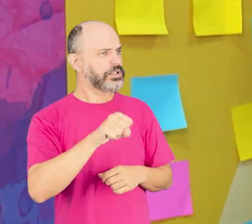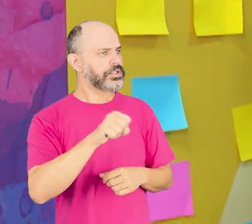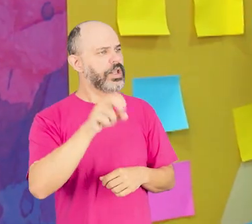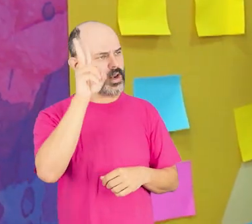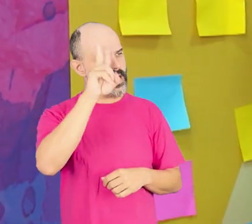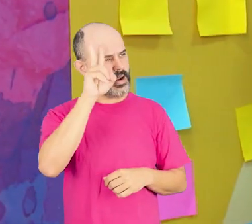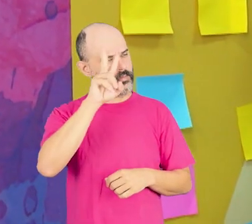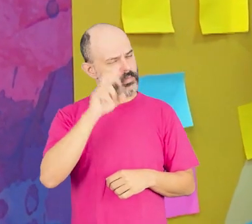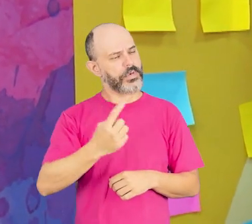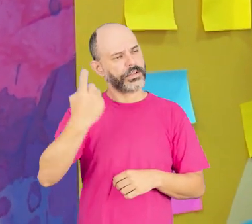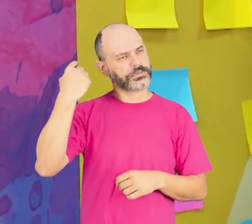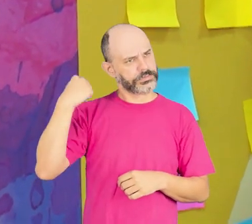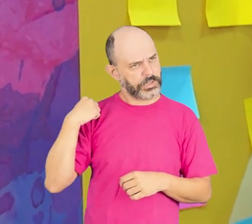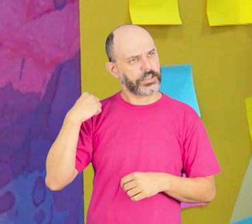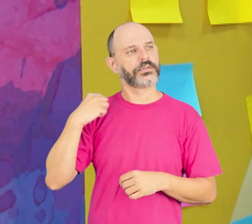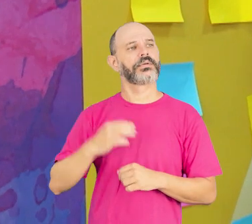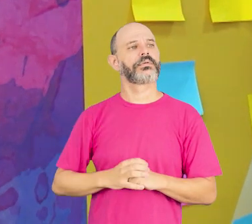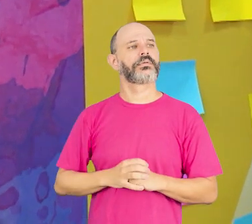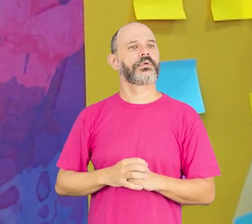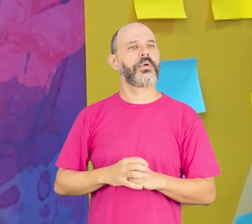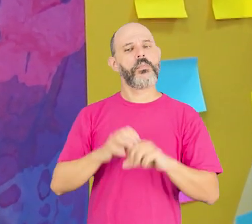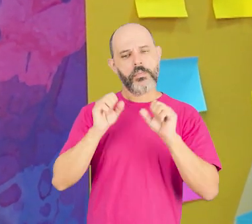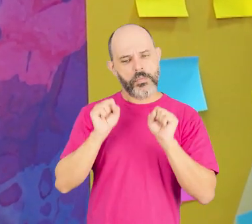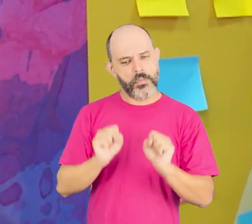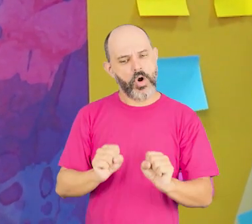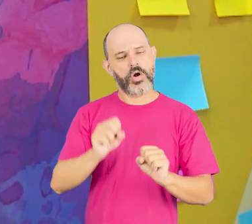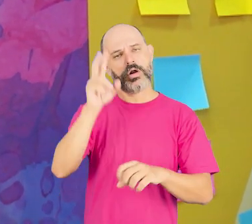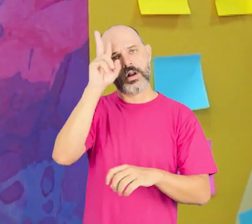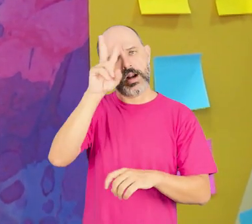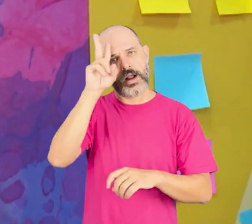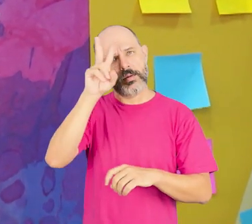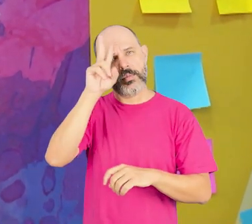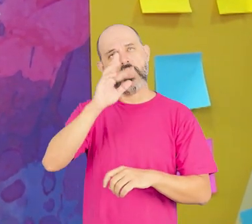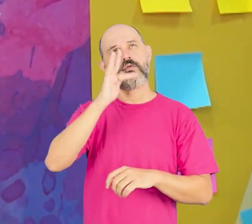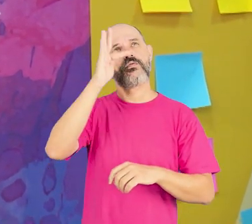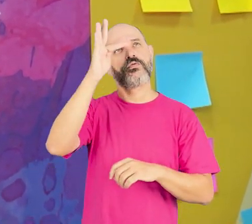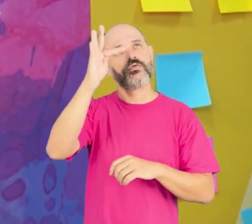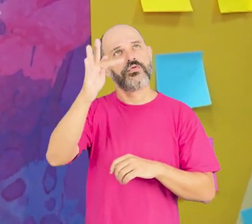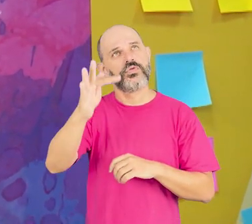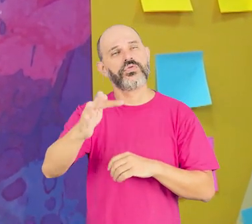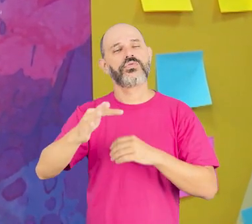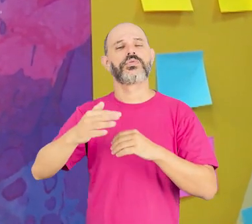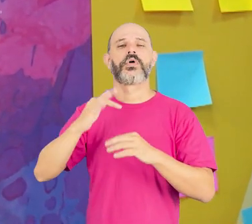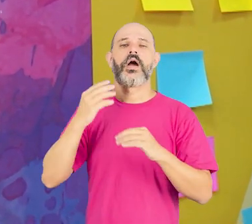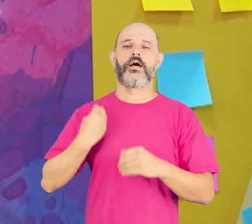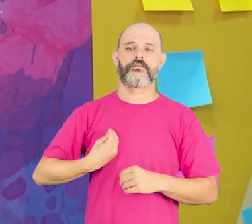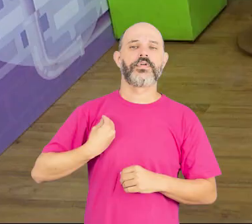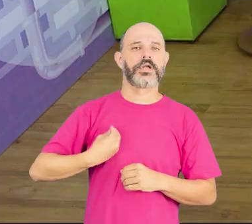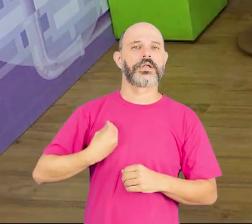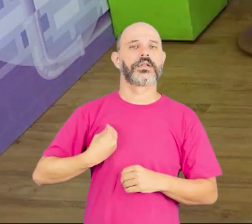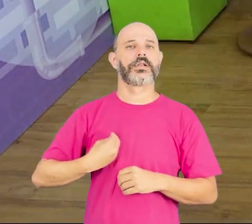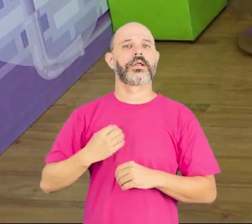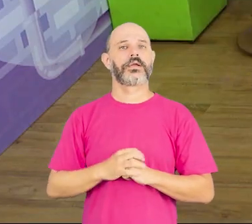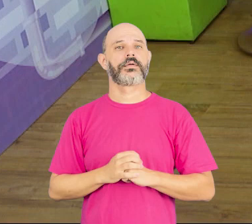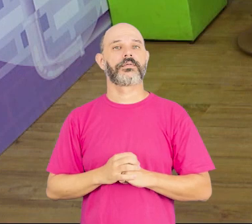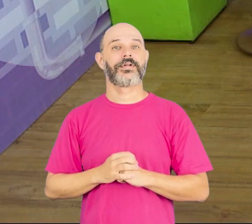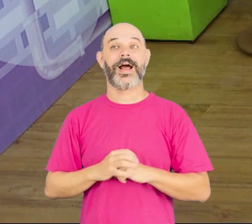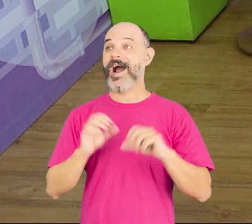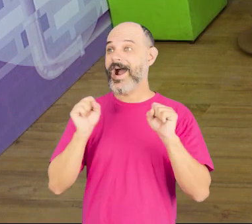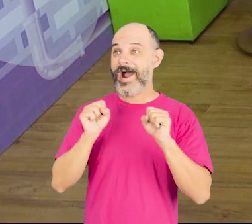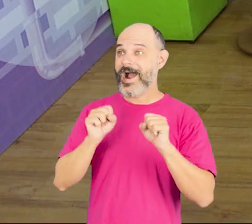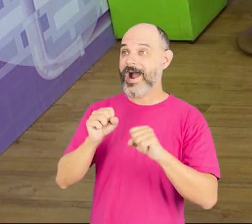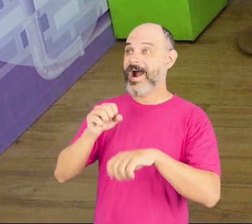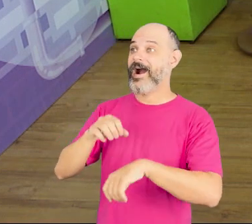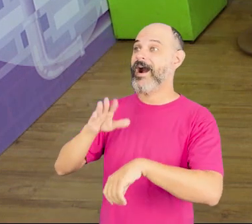sim. As memórias que construímos na infância podem ser reconstruídas durante toda a vida.